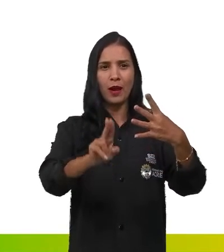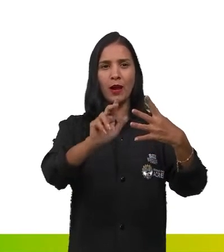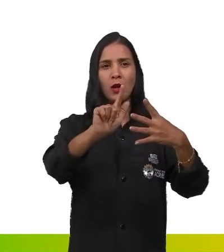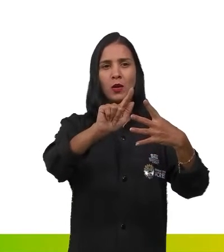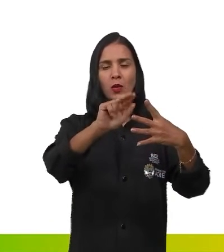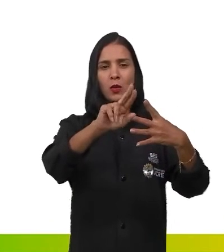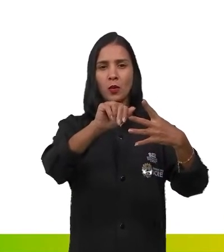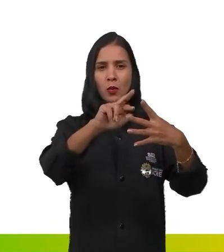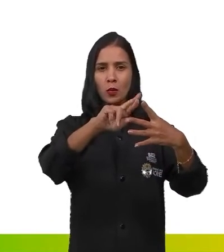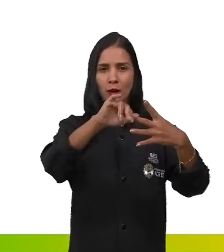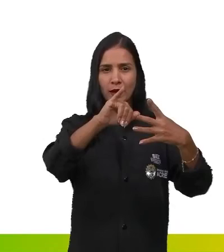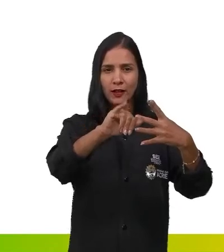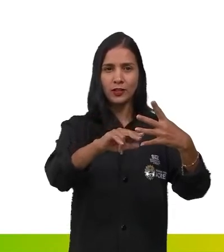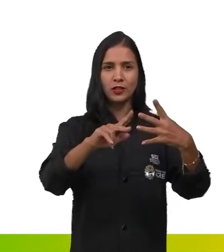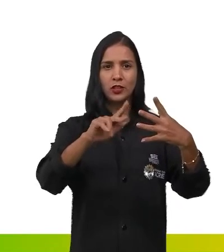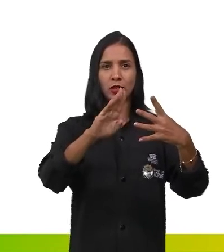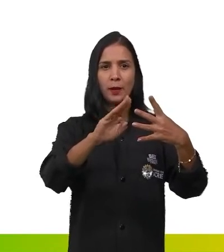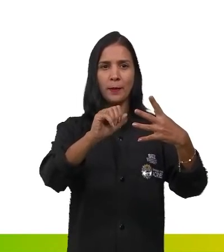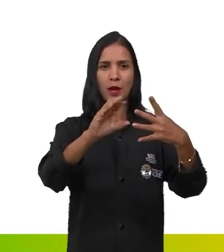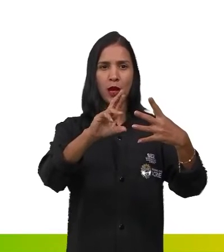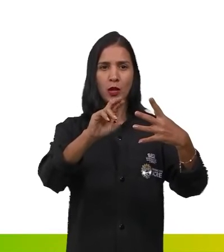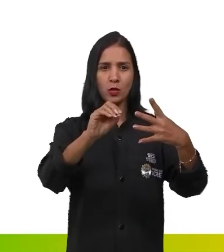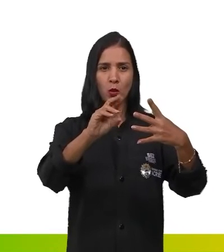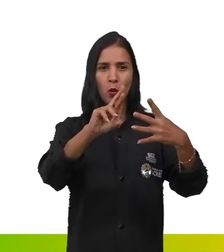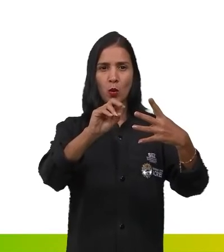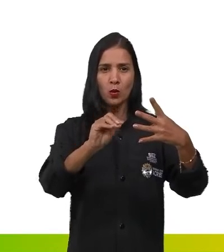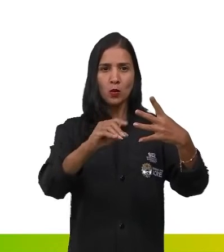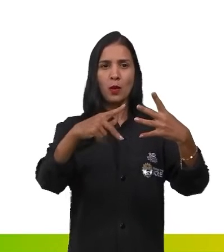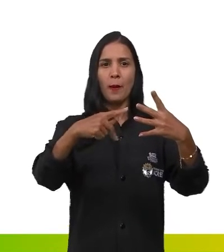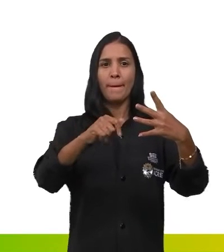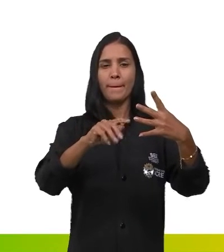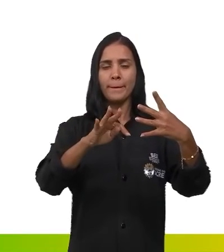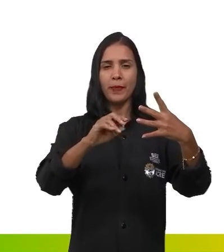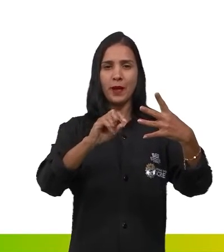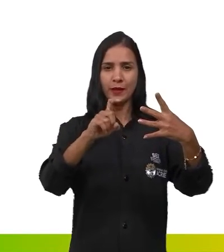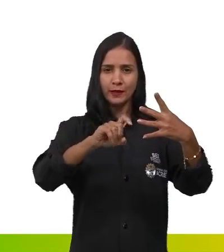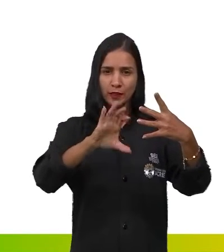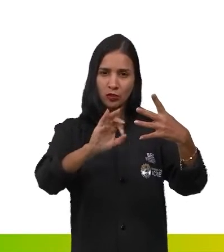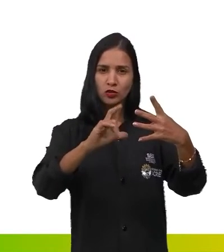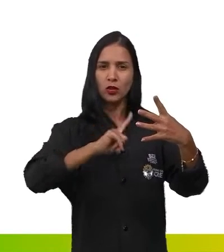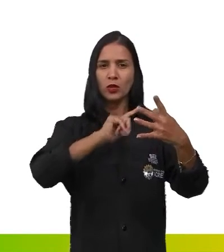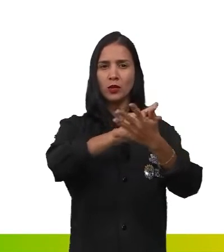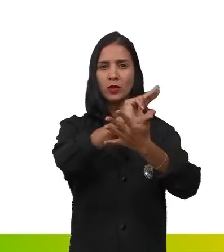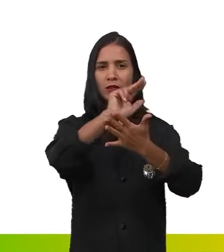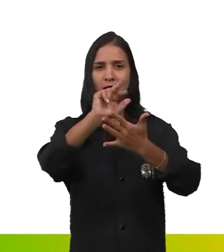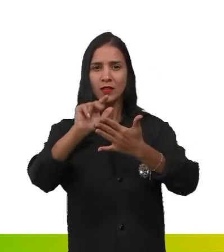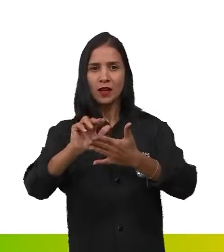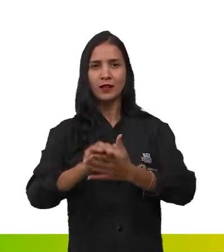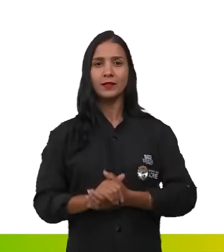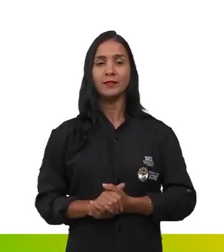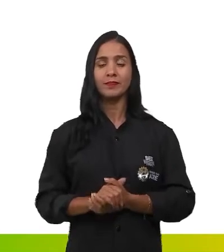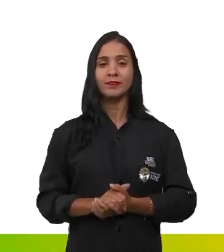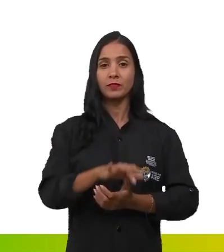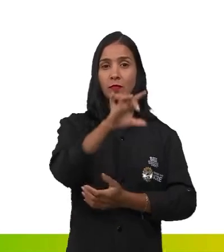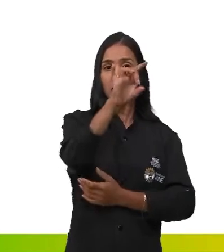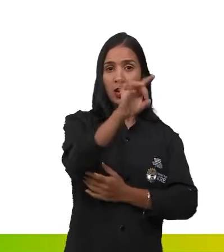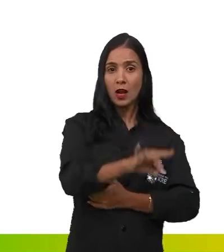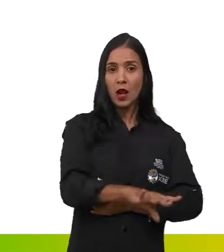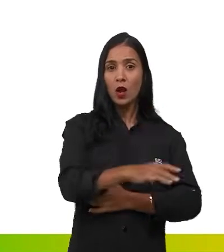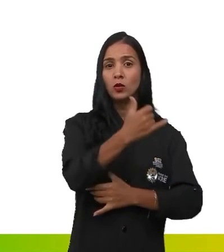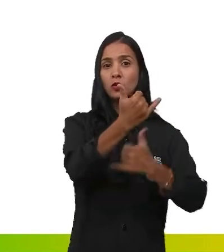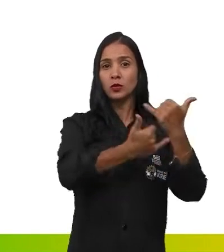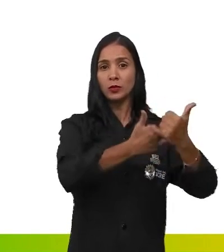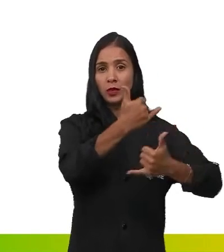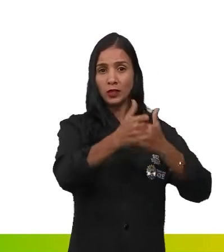Baroro, Pataxó e Yanomami. A última edição ocorreu em 2009 e foi a 10ª